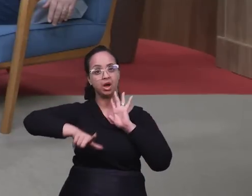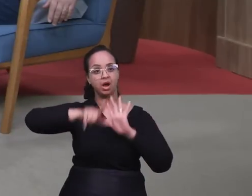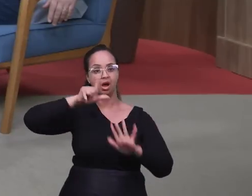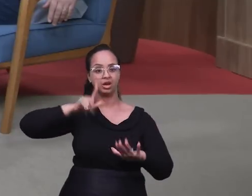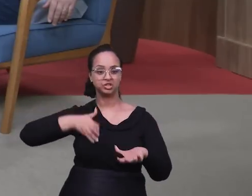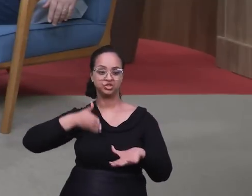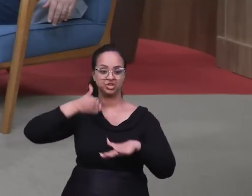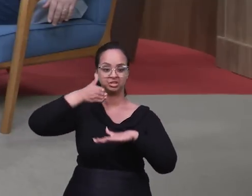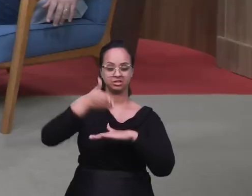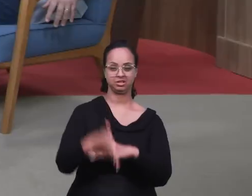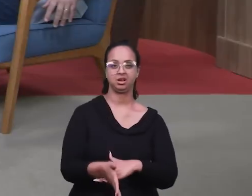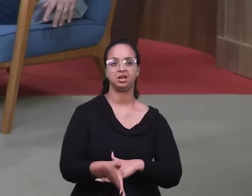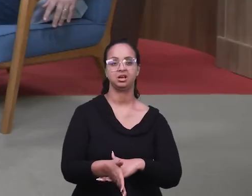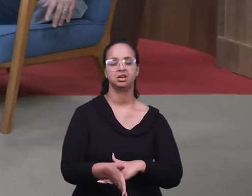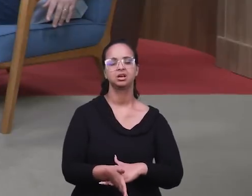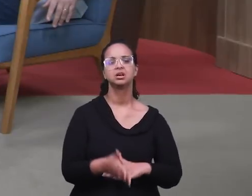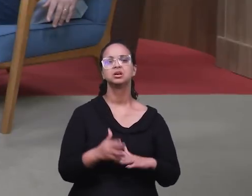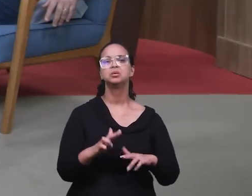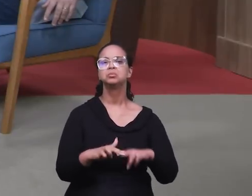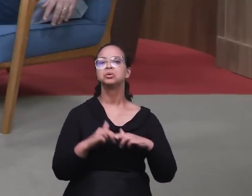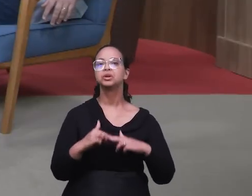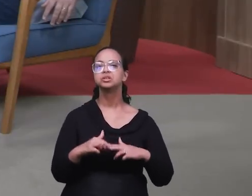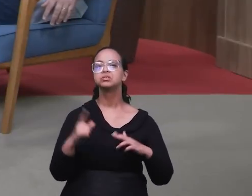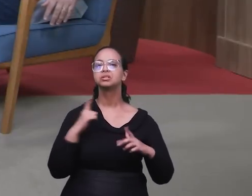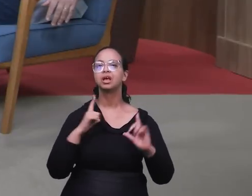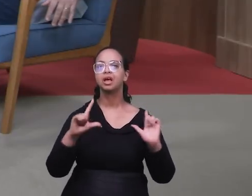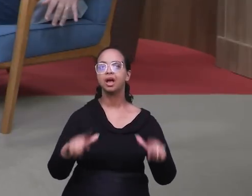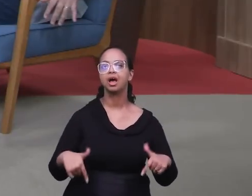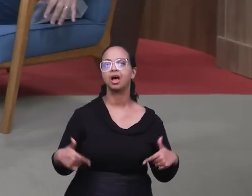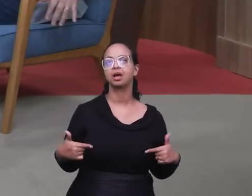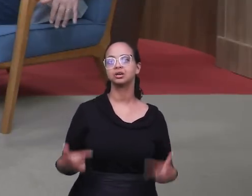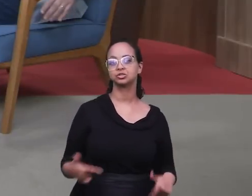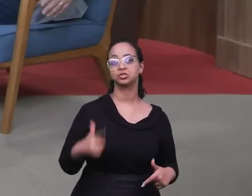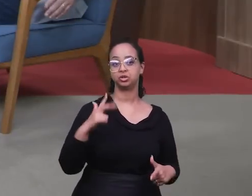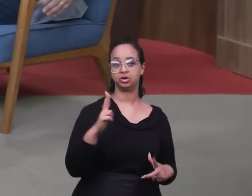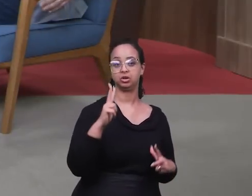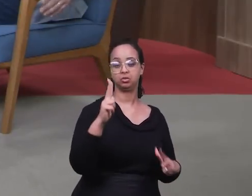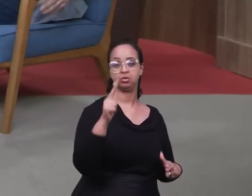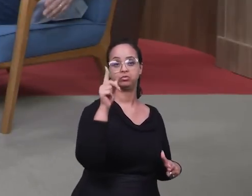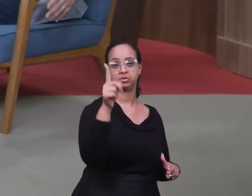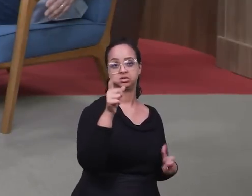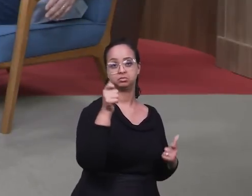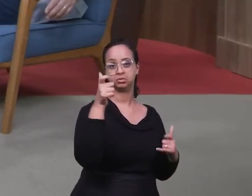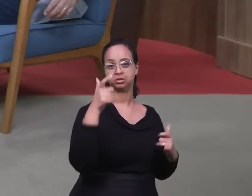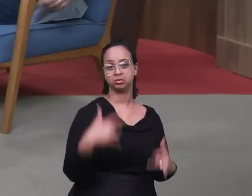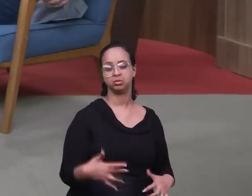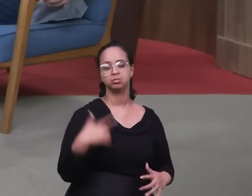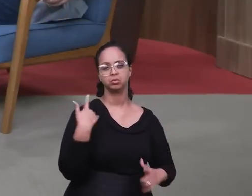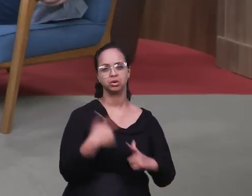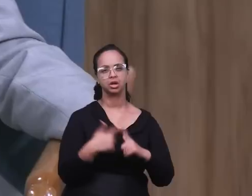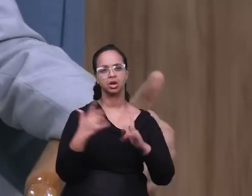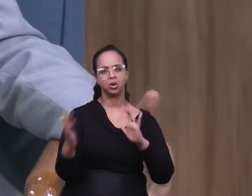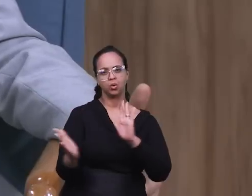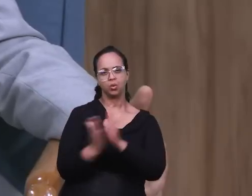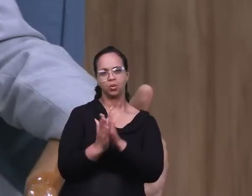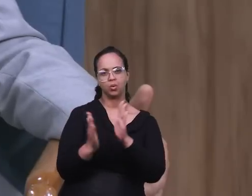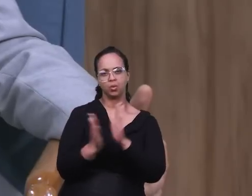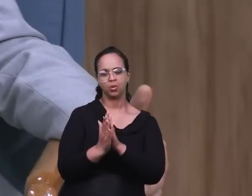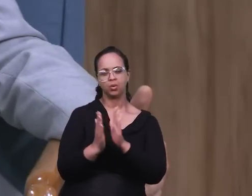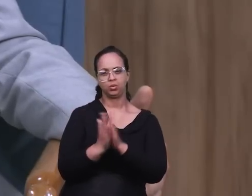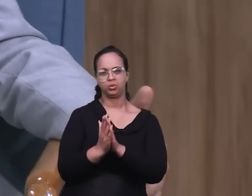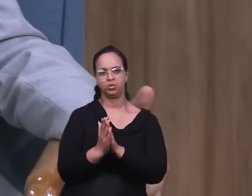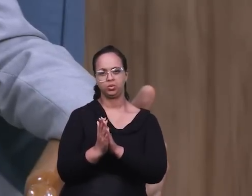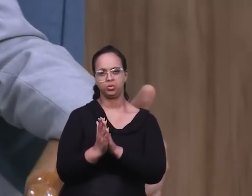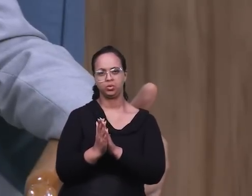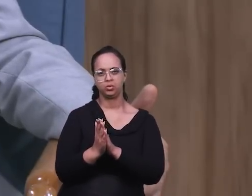Santos. Exatamente, né? exatamente. Então, é um Bem momento, lembrado. E ali, ao agir, como você acabou de dizer, ao fazer essa